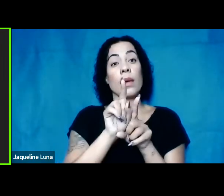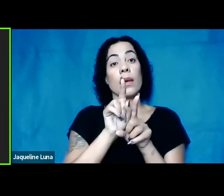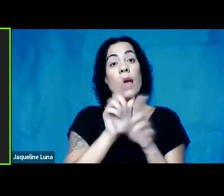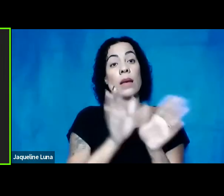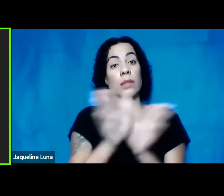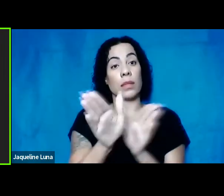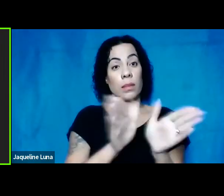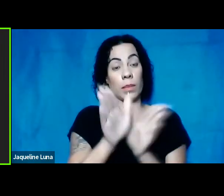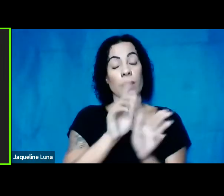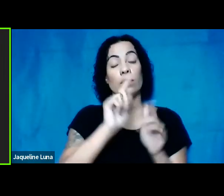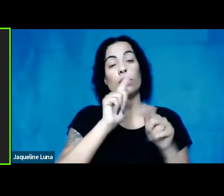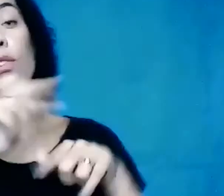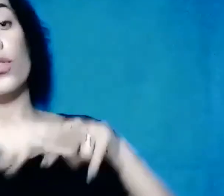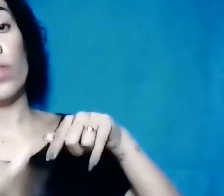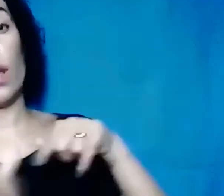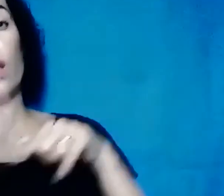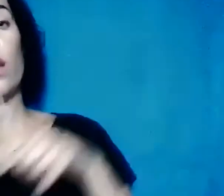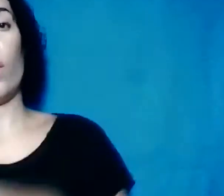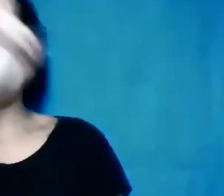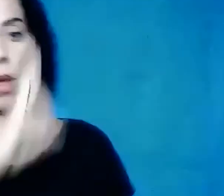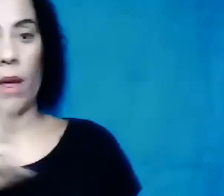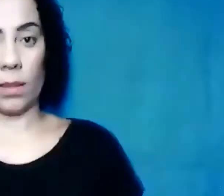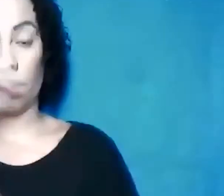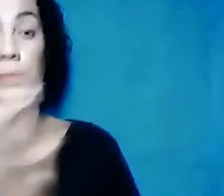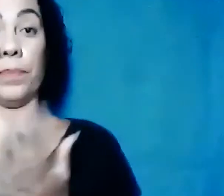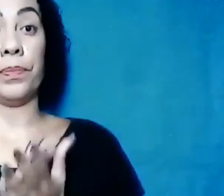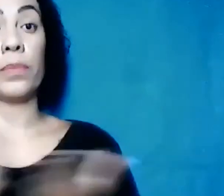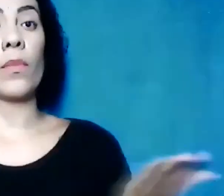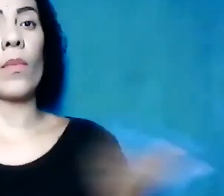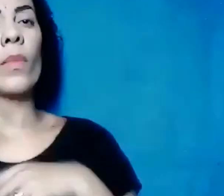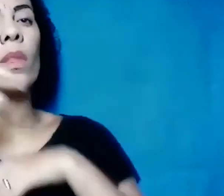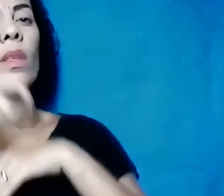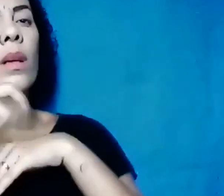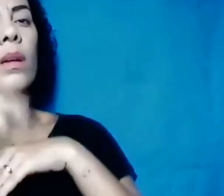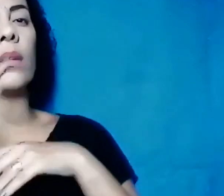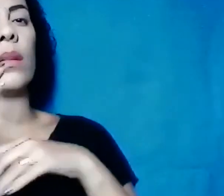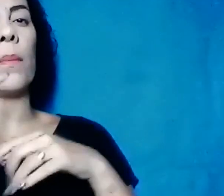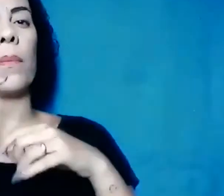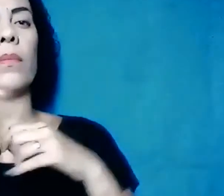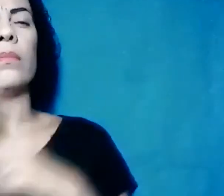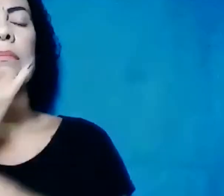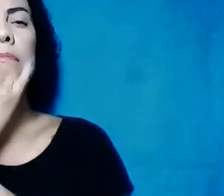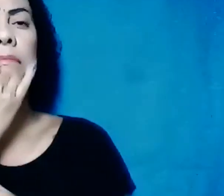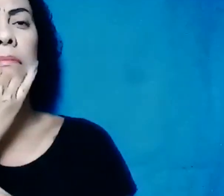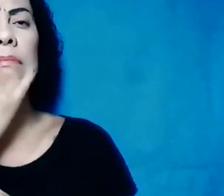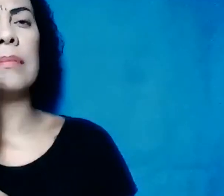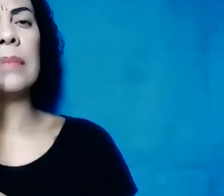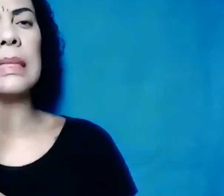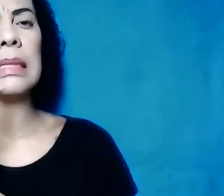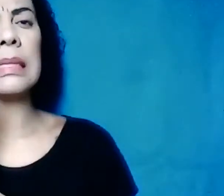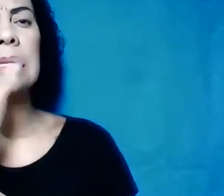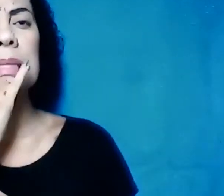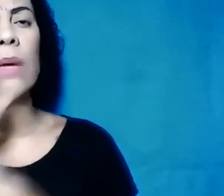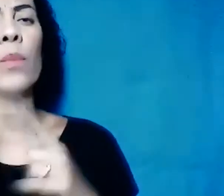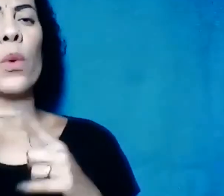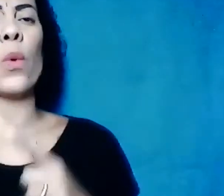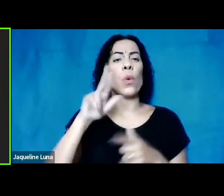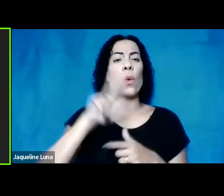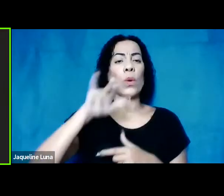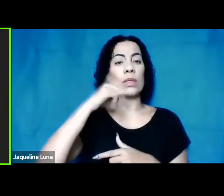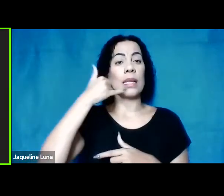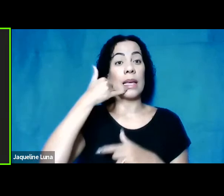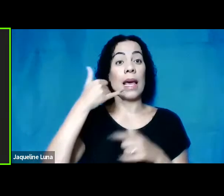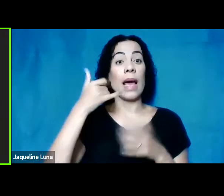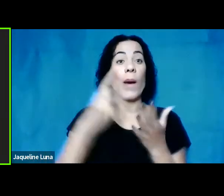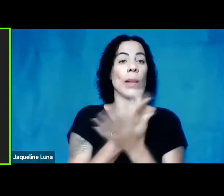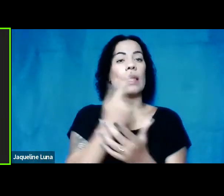de pandemia de Covid, a gente só tem... Ah, desculpa, gente, só um instantinho que eu estou tendo que usar o celular e entrou uma